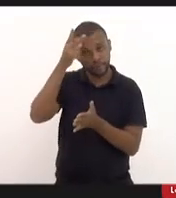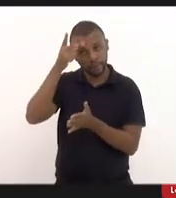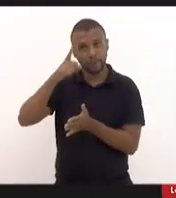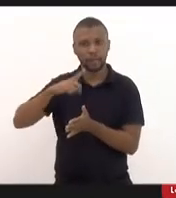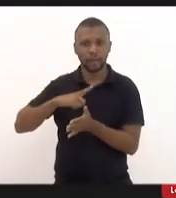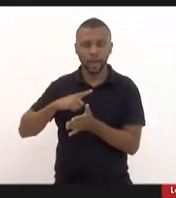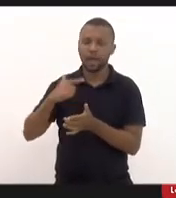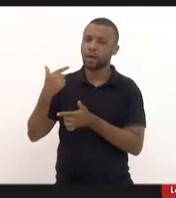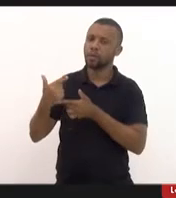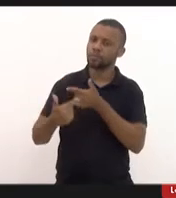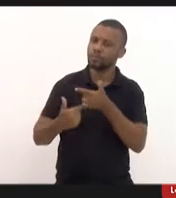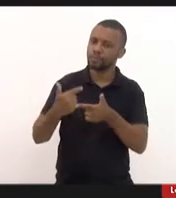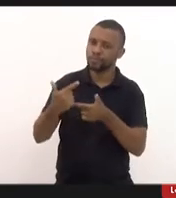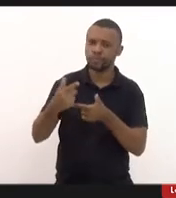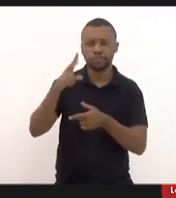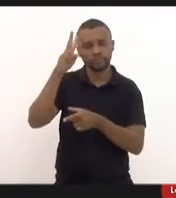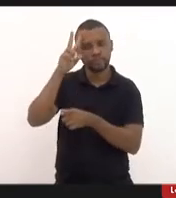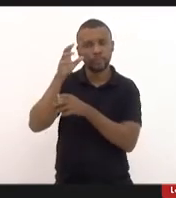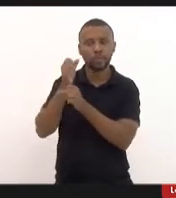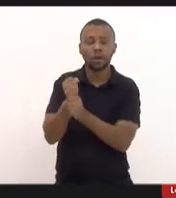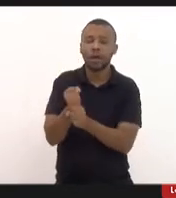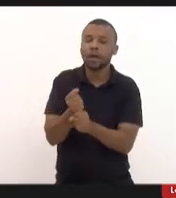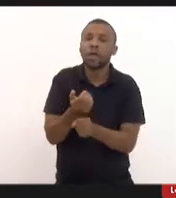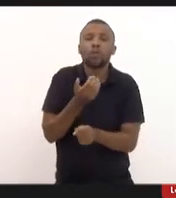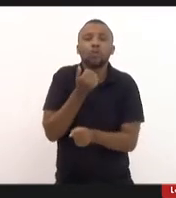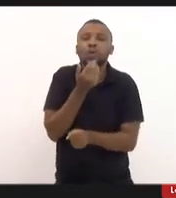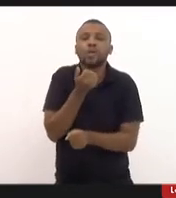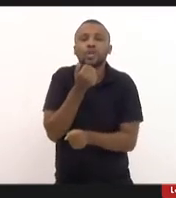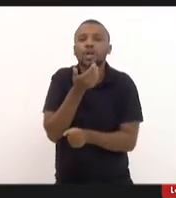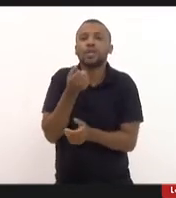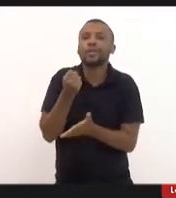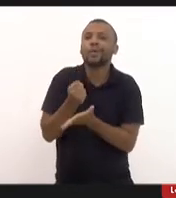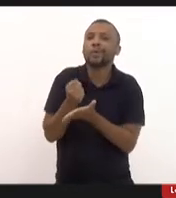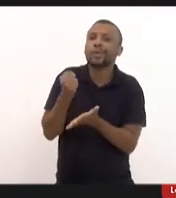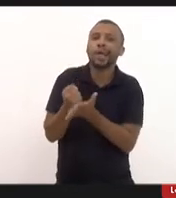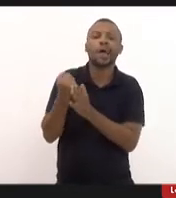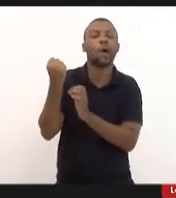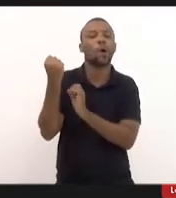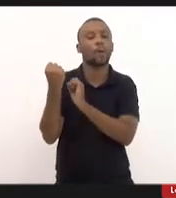carreira. Não adianta contratar alguma empresa